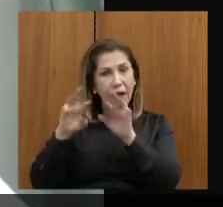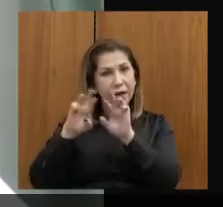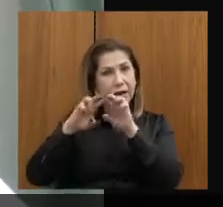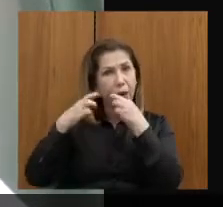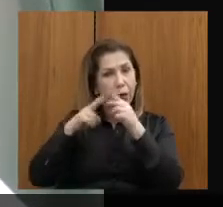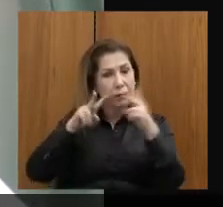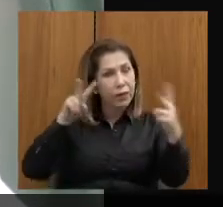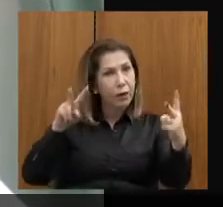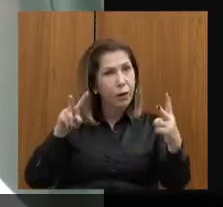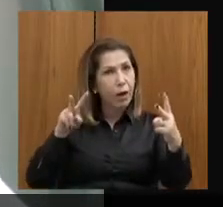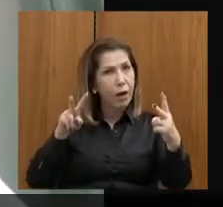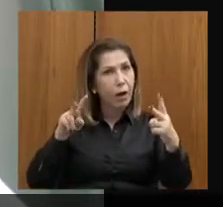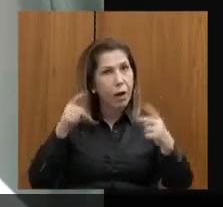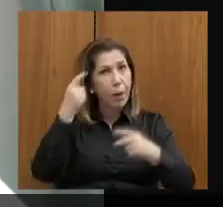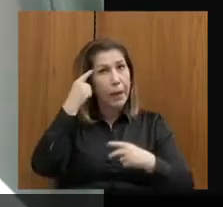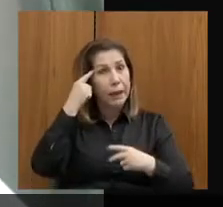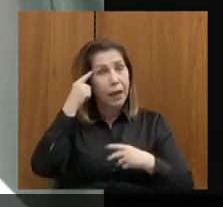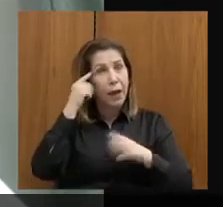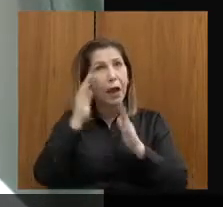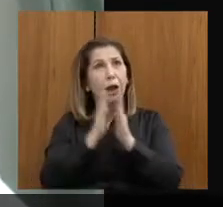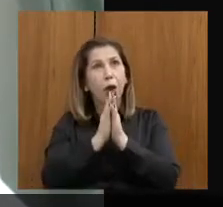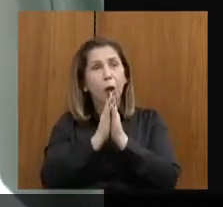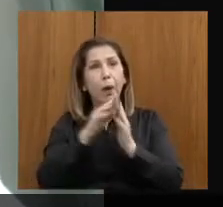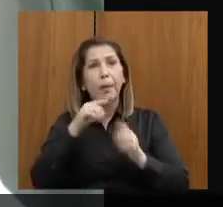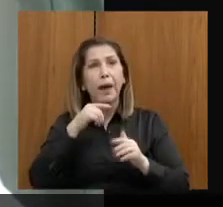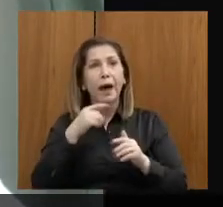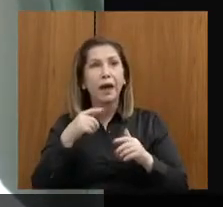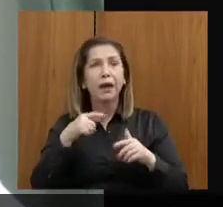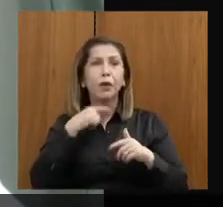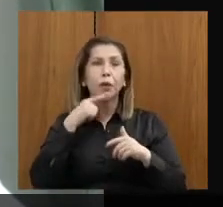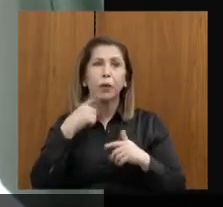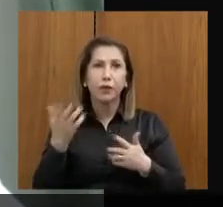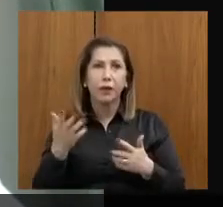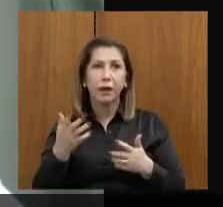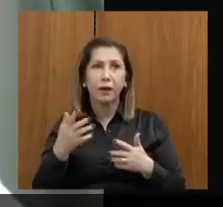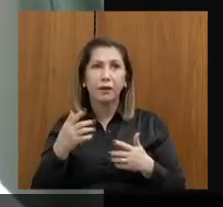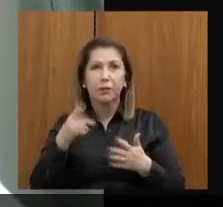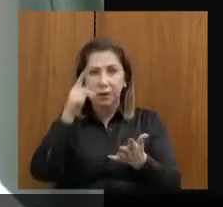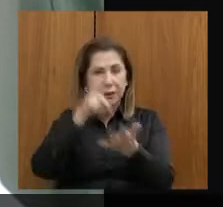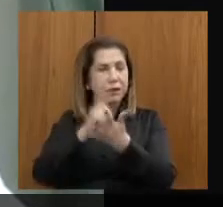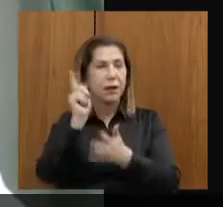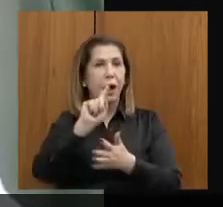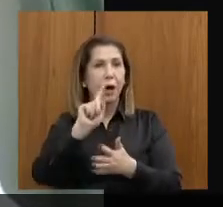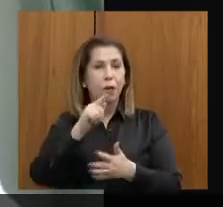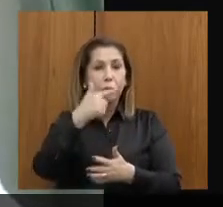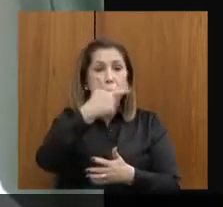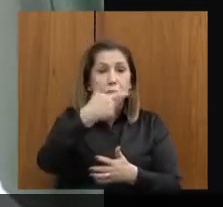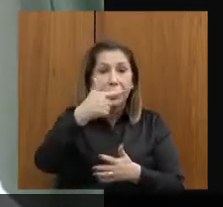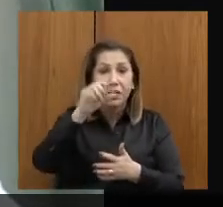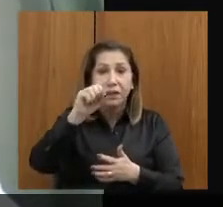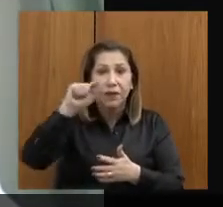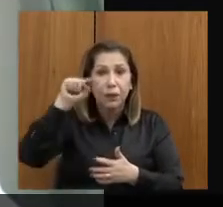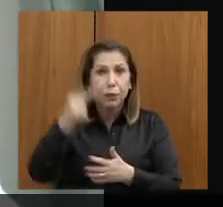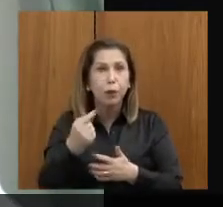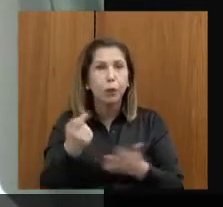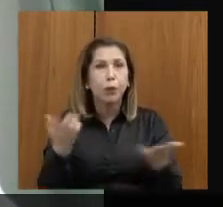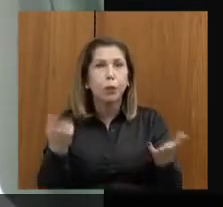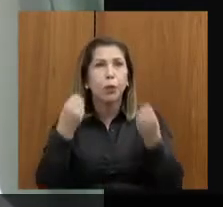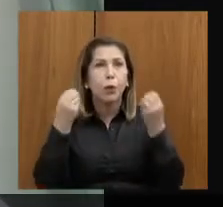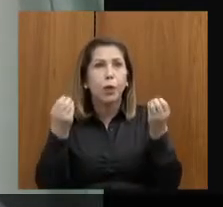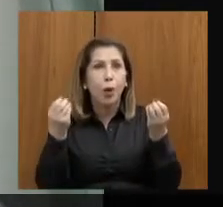virtual esquece tá engraçado mas foi isso mesmo que nós temos é isso essa copo não viu